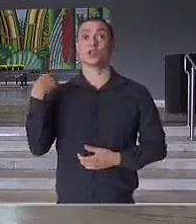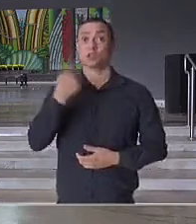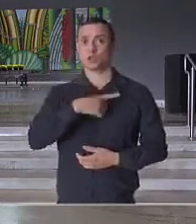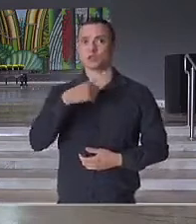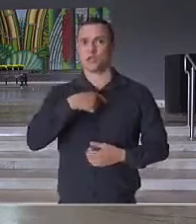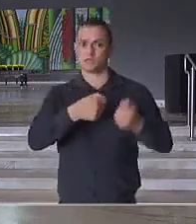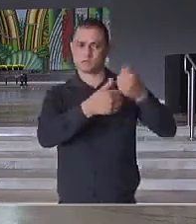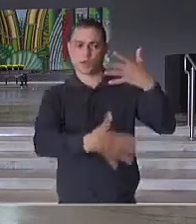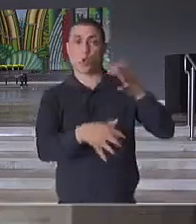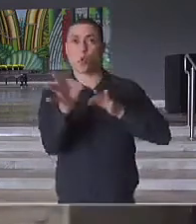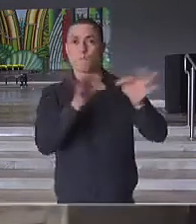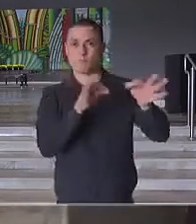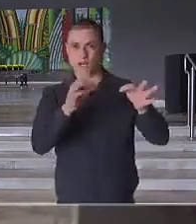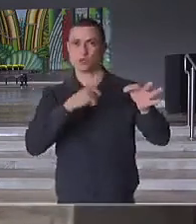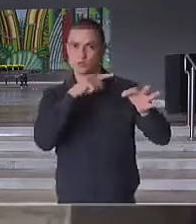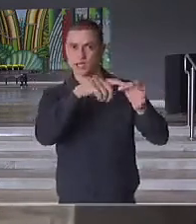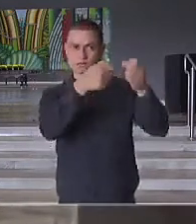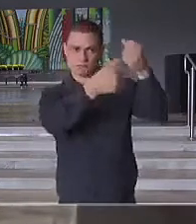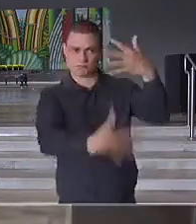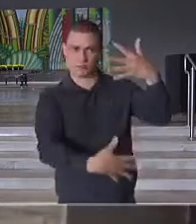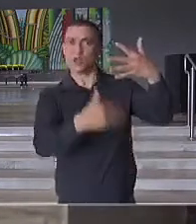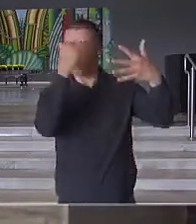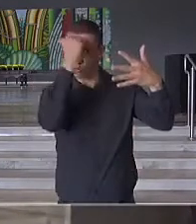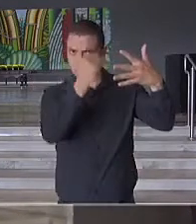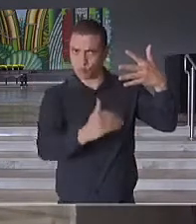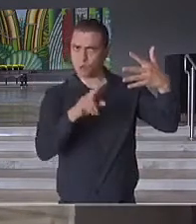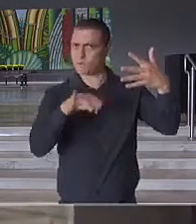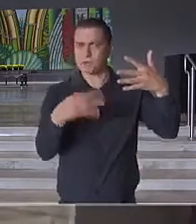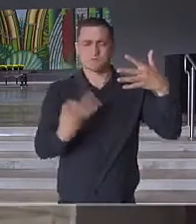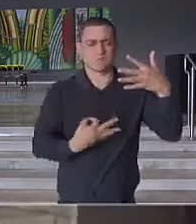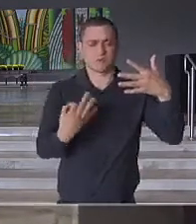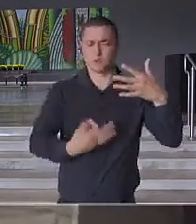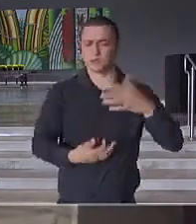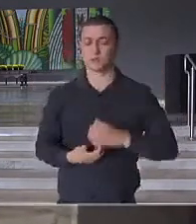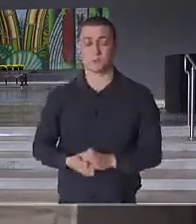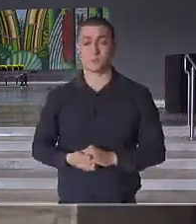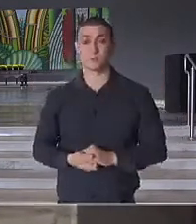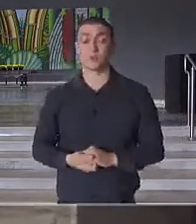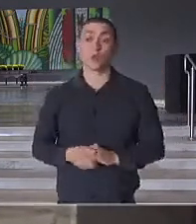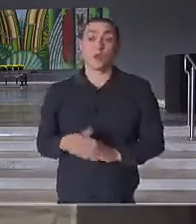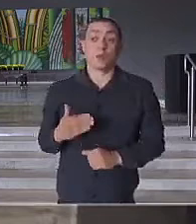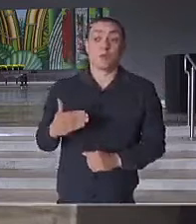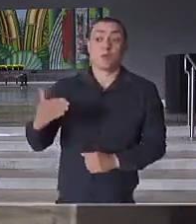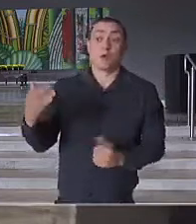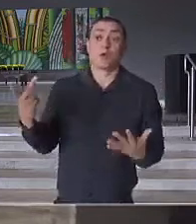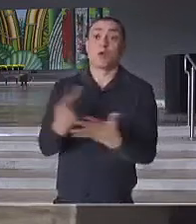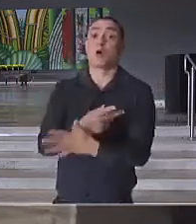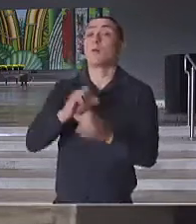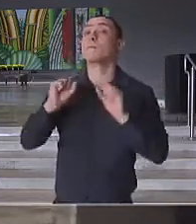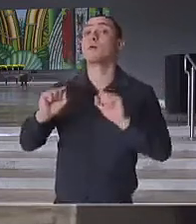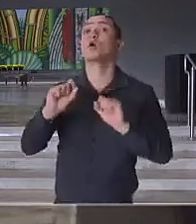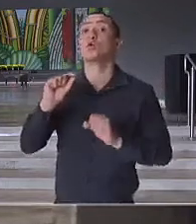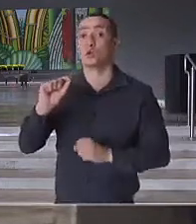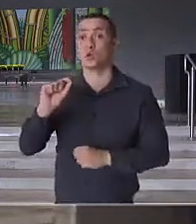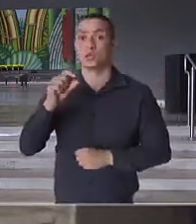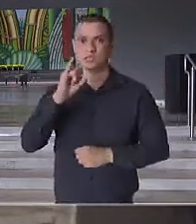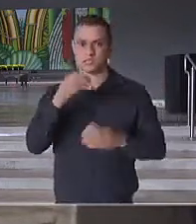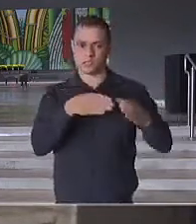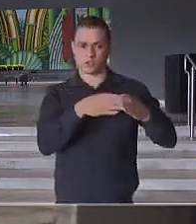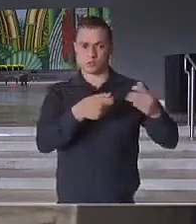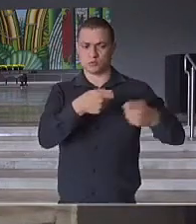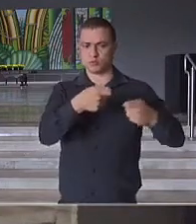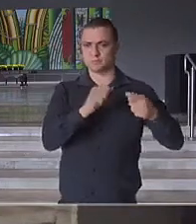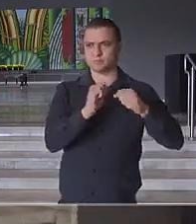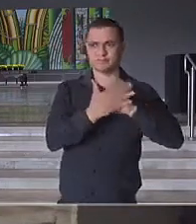nós vamos seguir esse plano à risca. O que pode ocorrer se o centro de